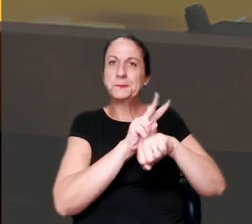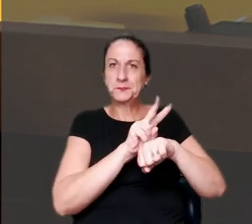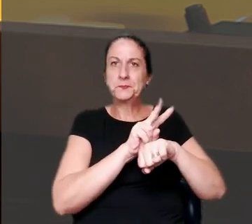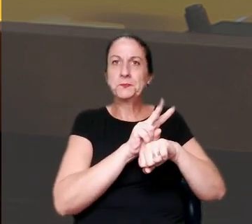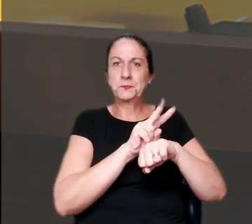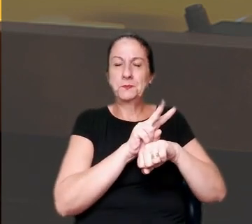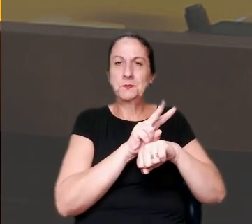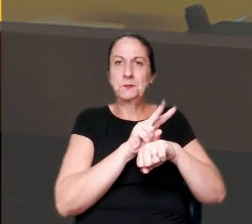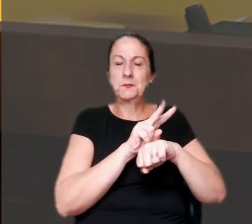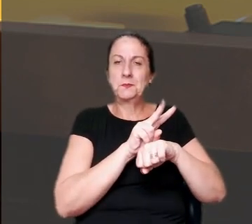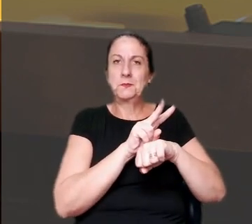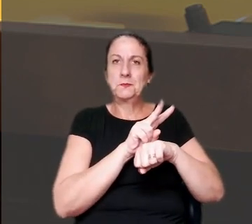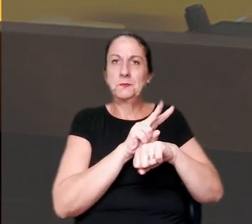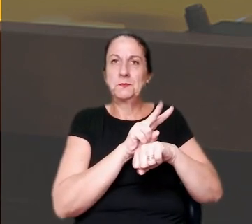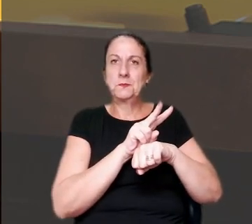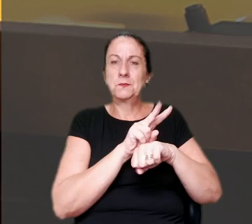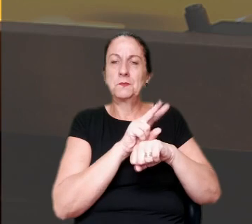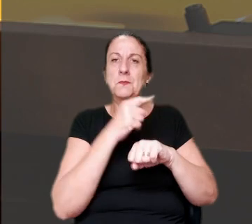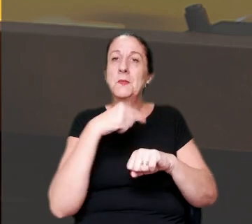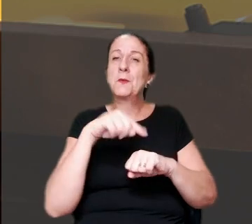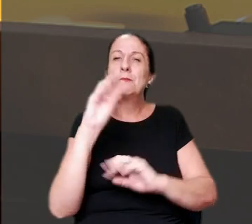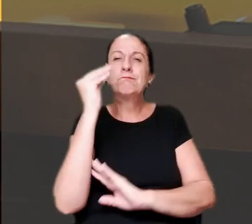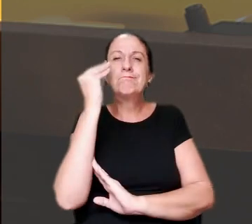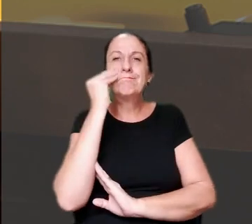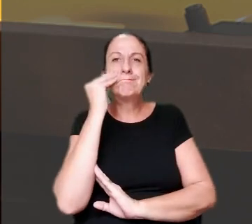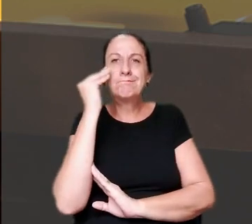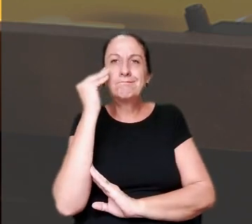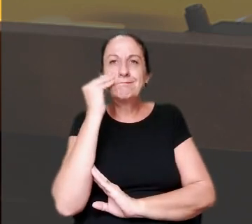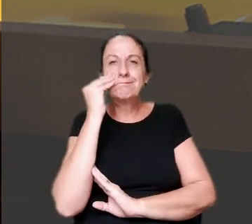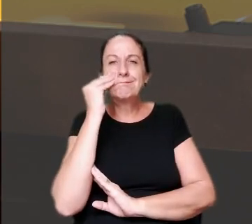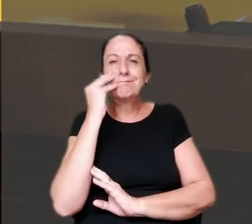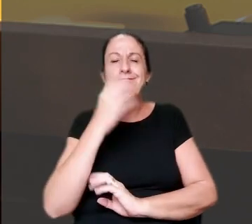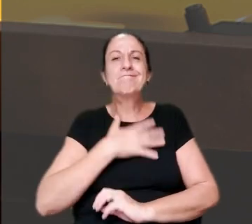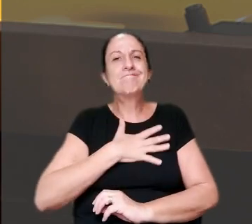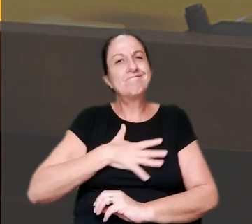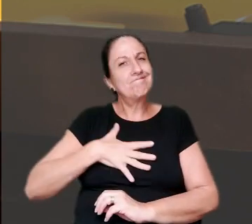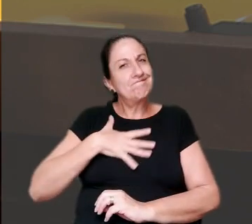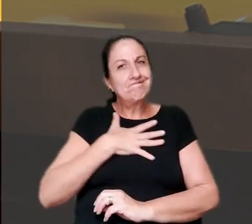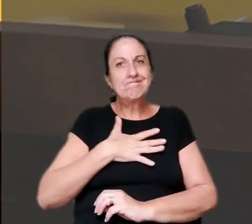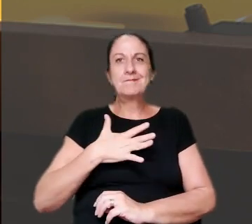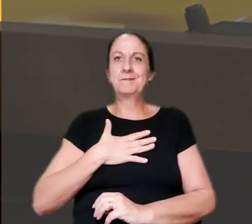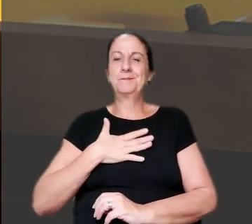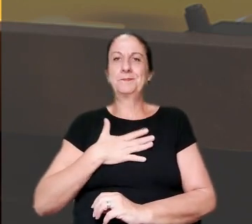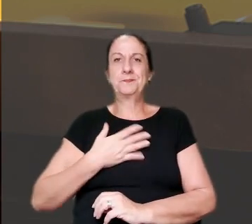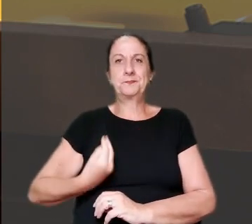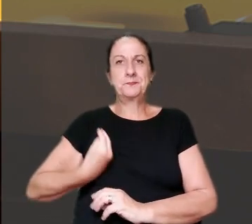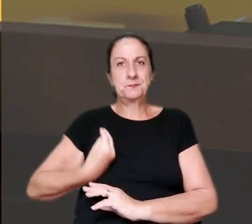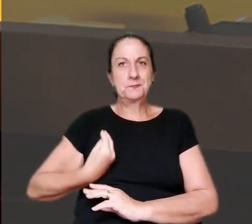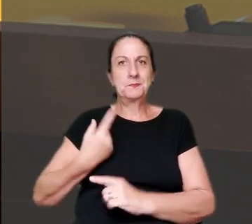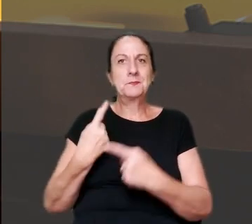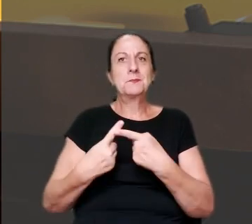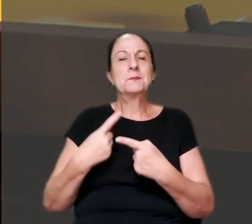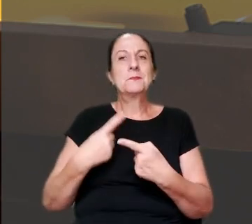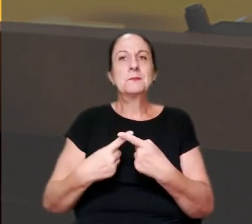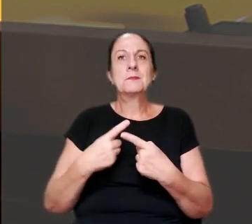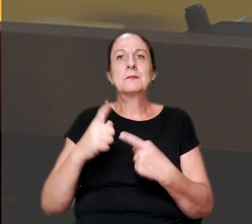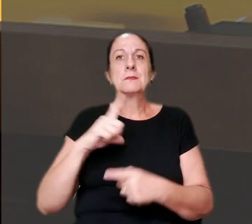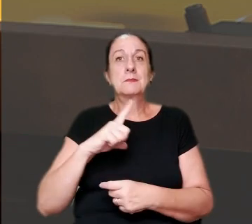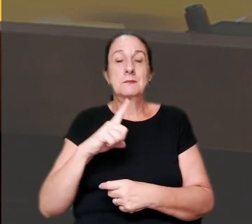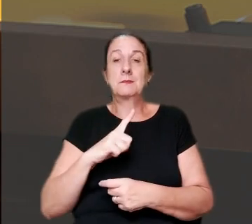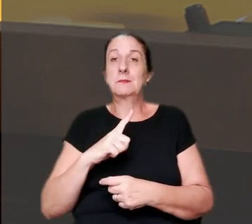preparava com muito cuidado e foi uma experiência muito gratificante, muito